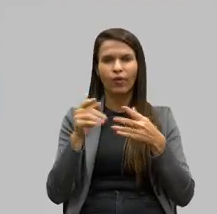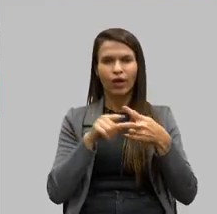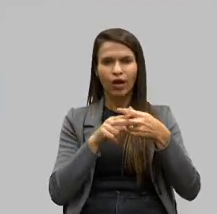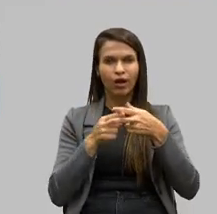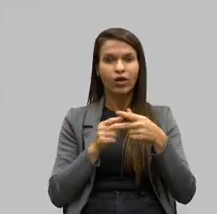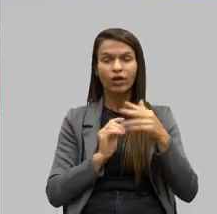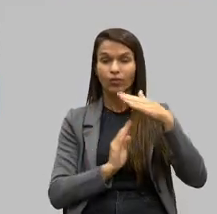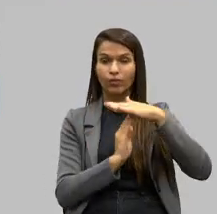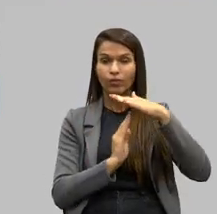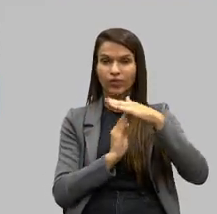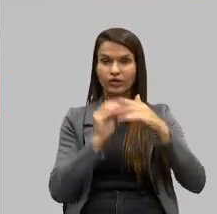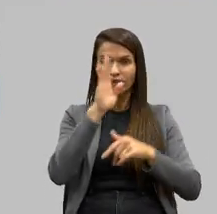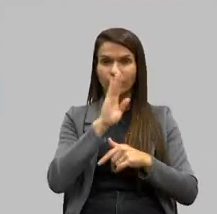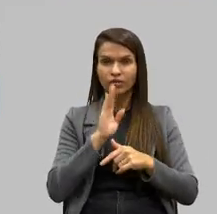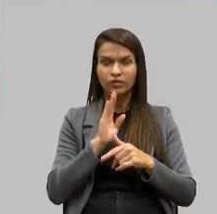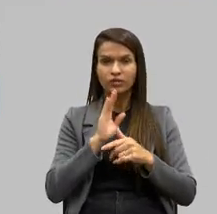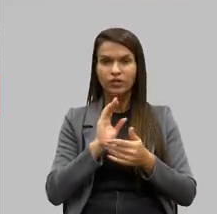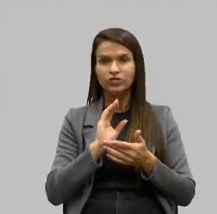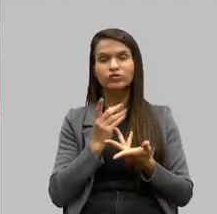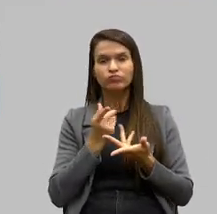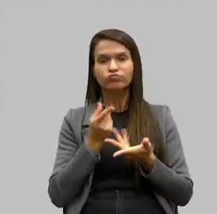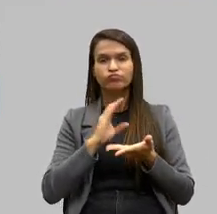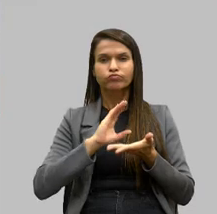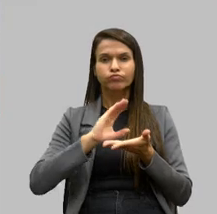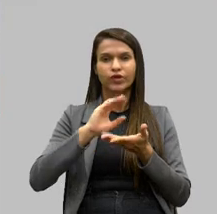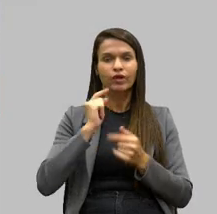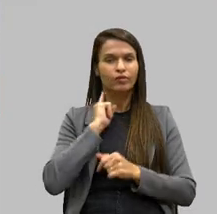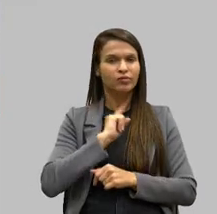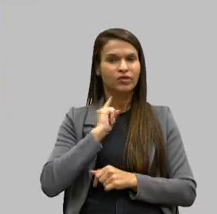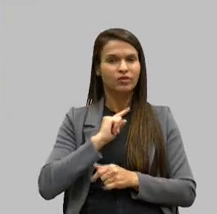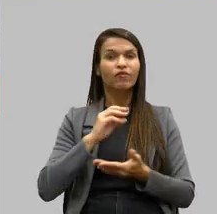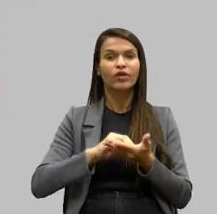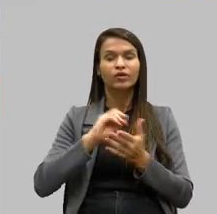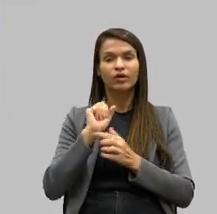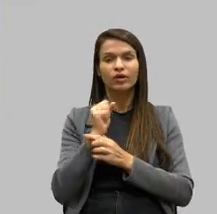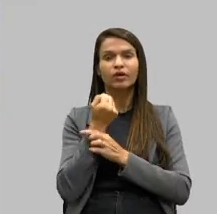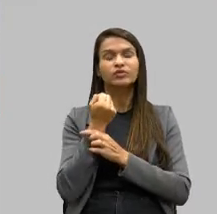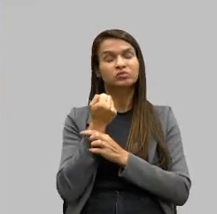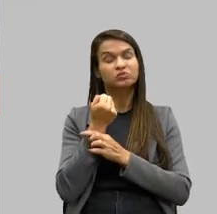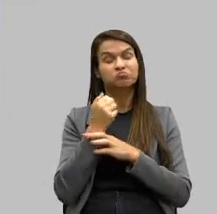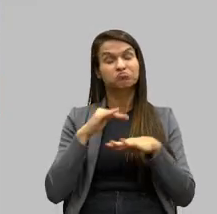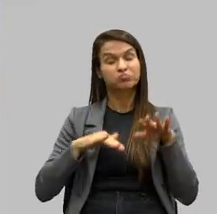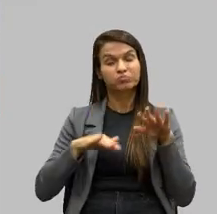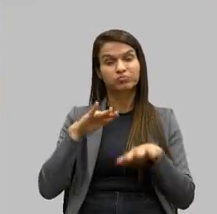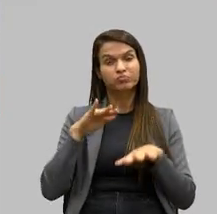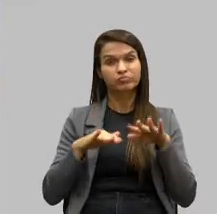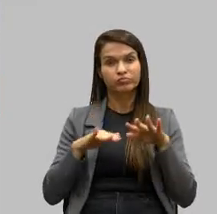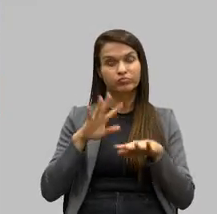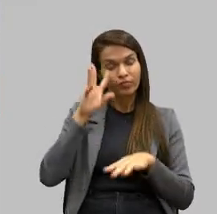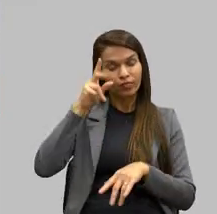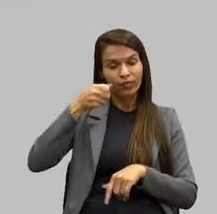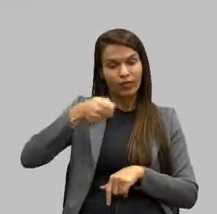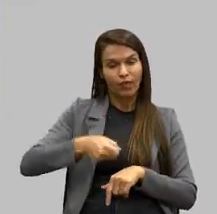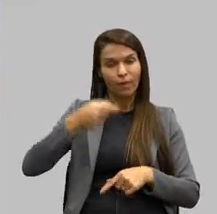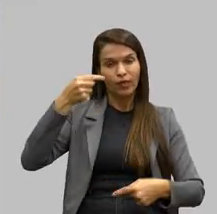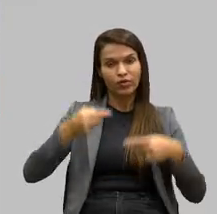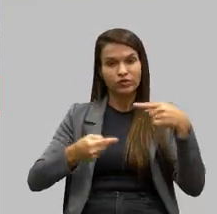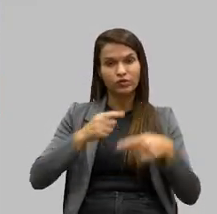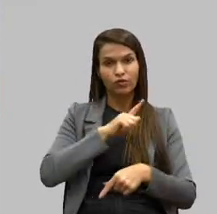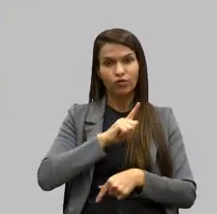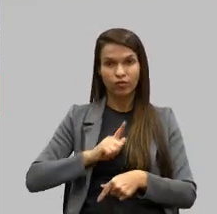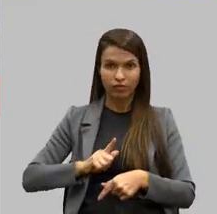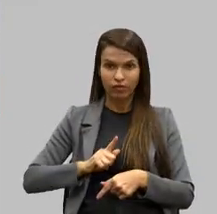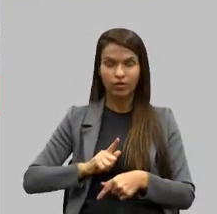piso nacional seja aplicado em Minas Gerais e sem a garantia de que, se por ventura, por decisão política do governo